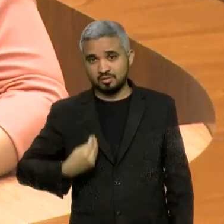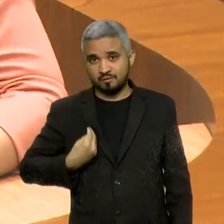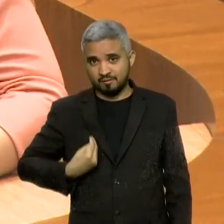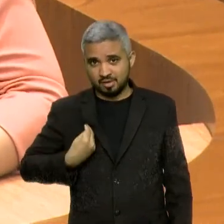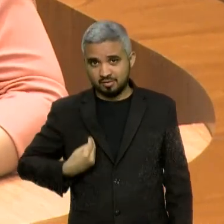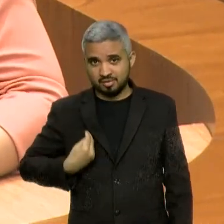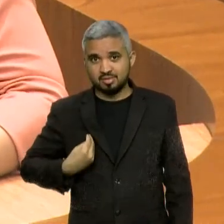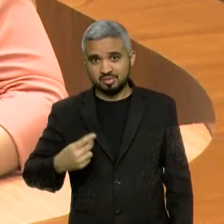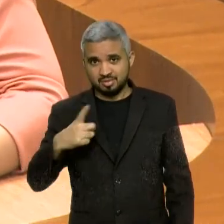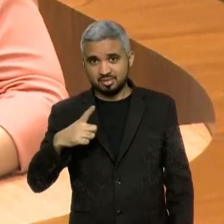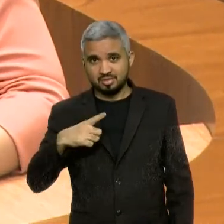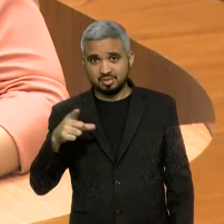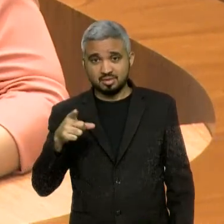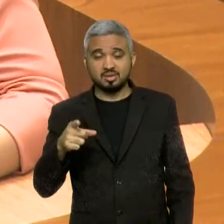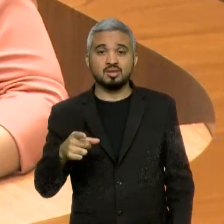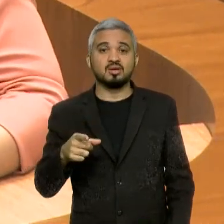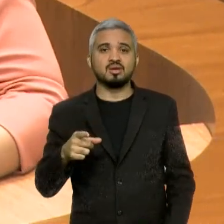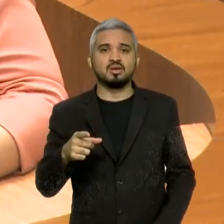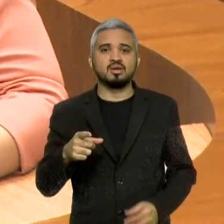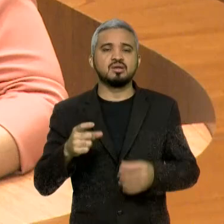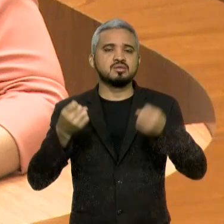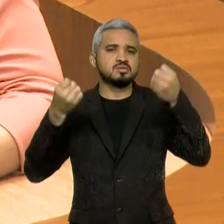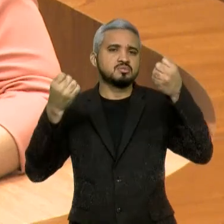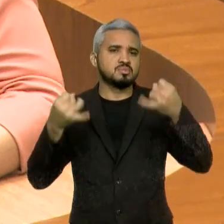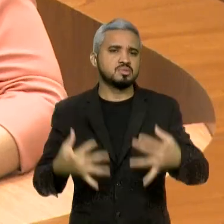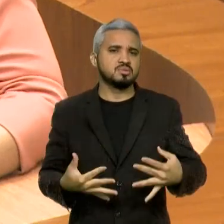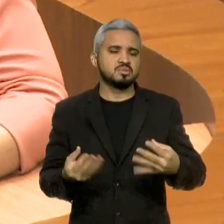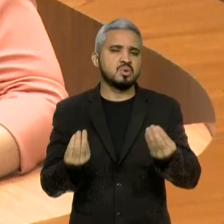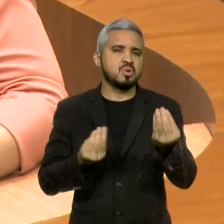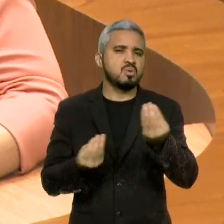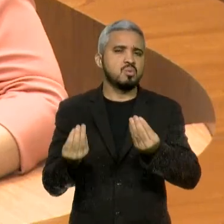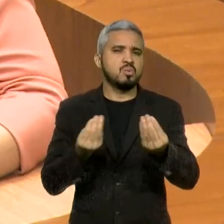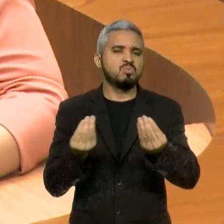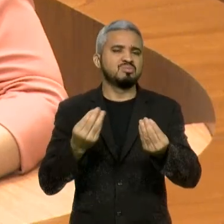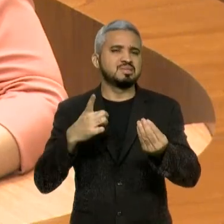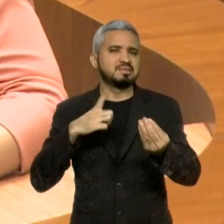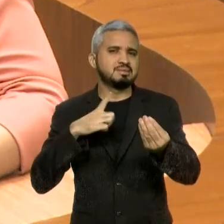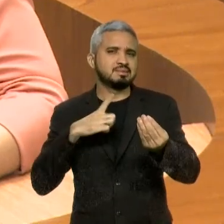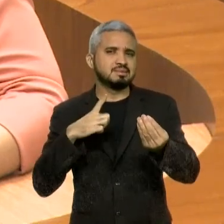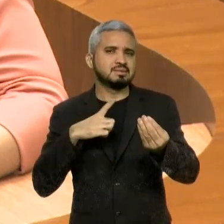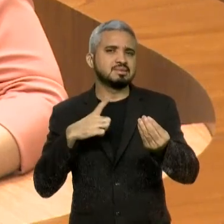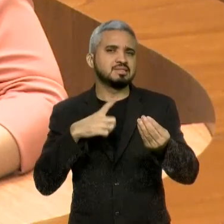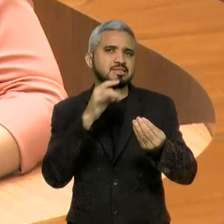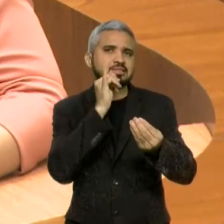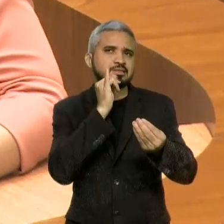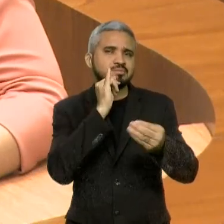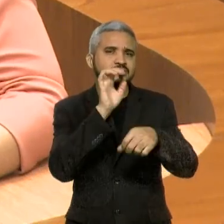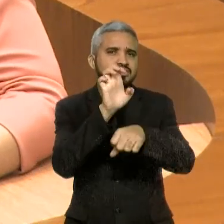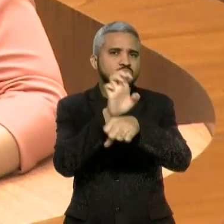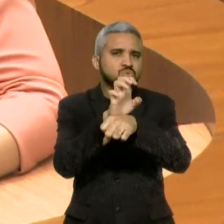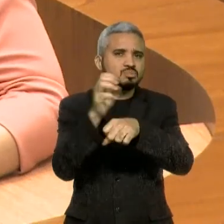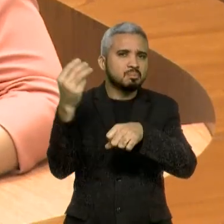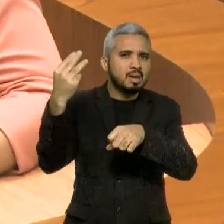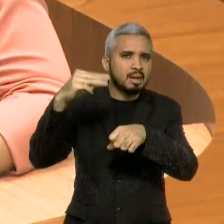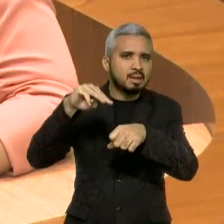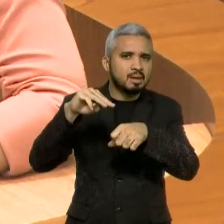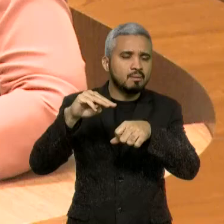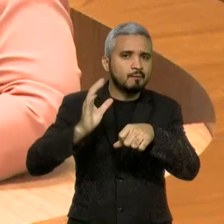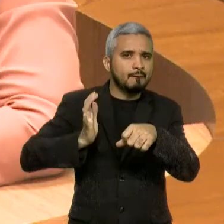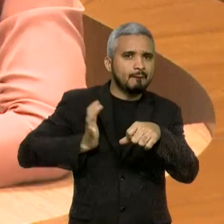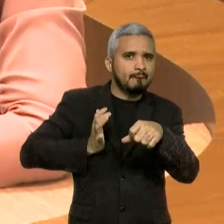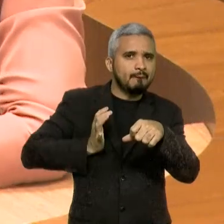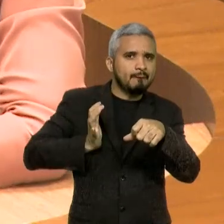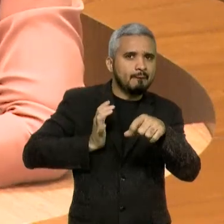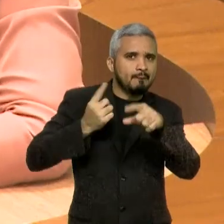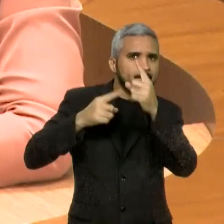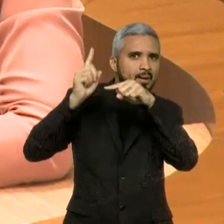gritante essa diferença do da pujança econômica do nosso estado e ao mesmo tempo